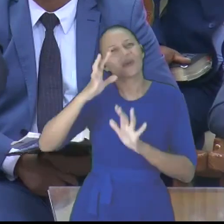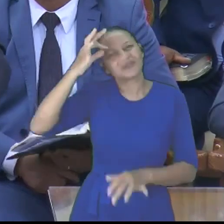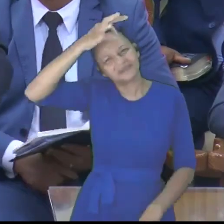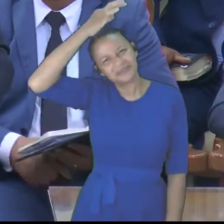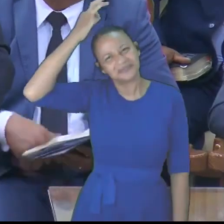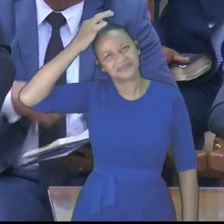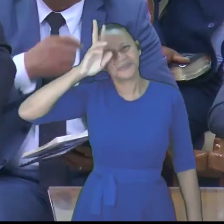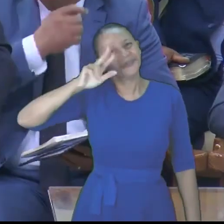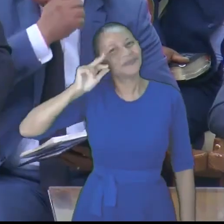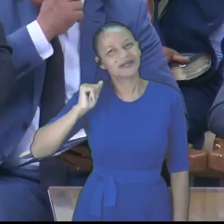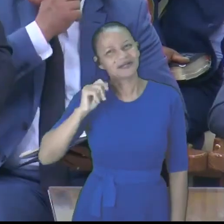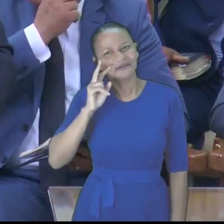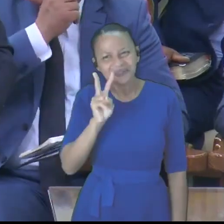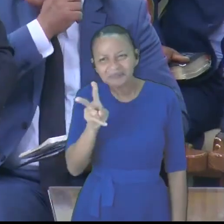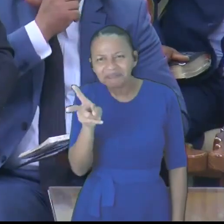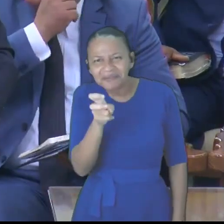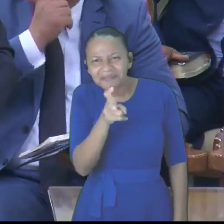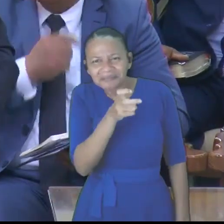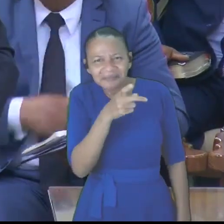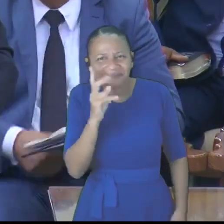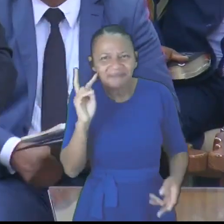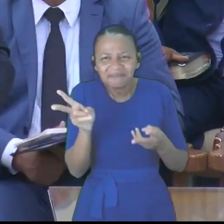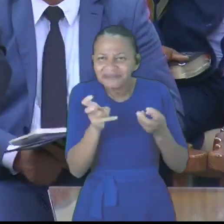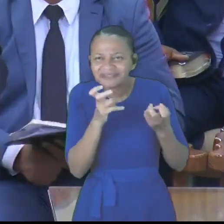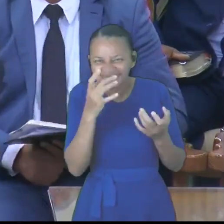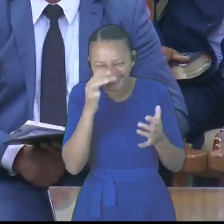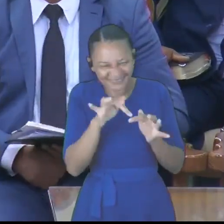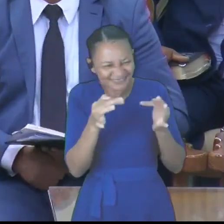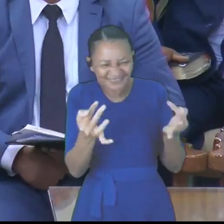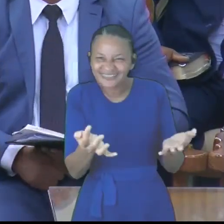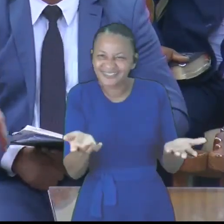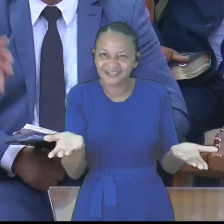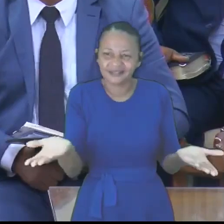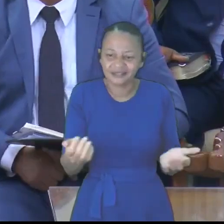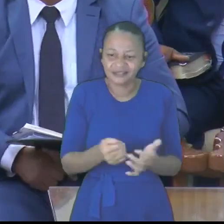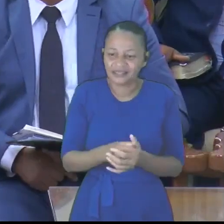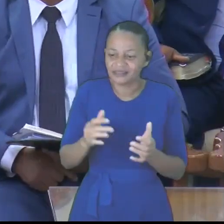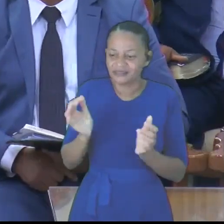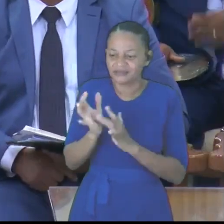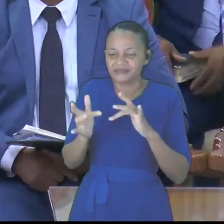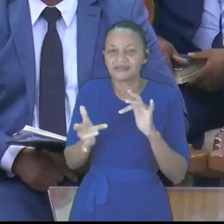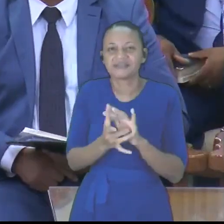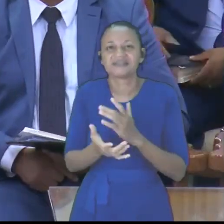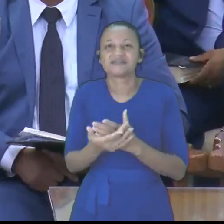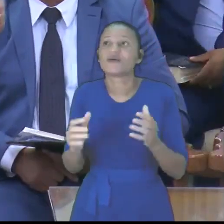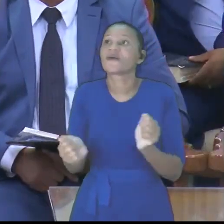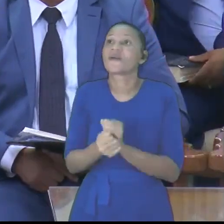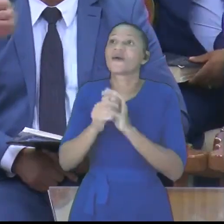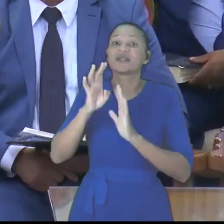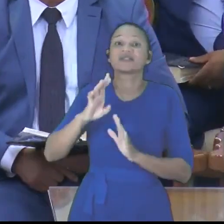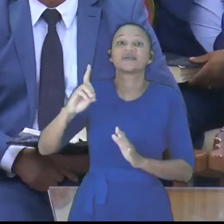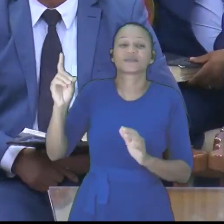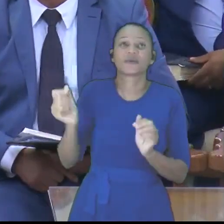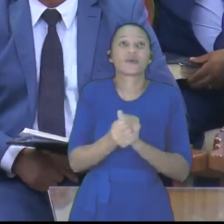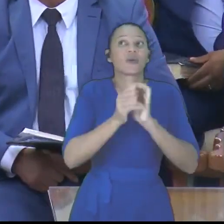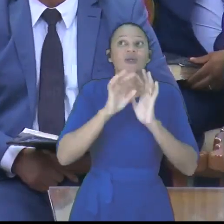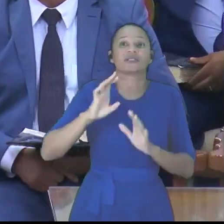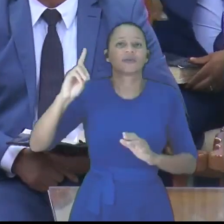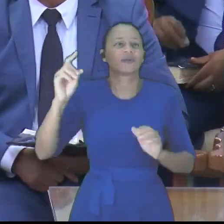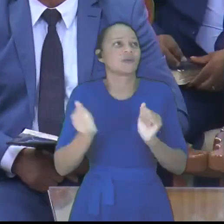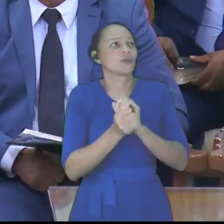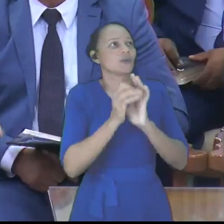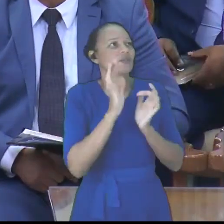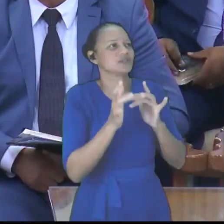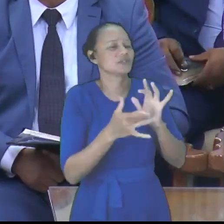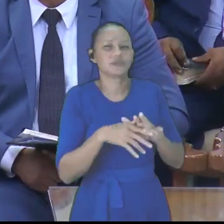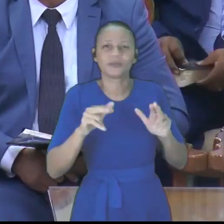Santo. Já observou isso? Tão simples, né? Quando Deus enche o crente do Espírito Santo, ele diz glória a Deus, glória a Jesus. Mas ele nunca diz